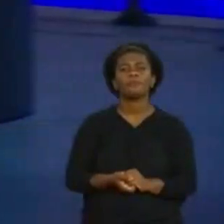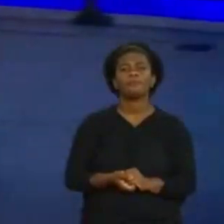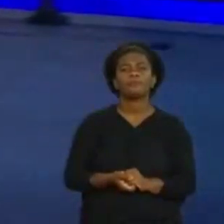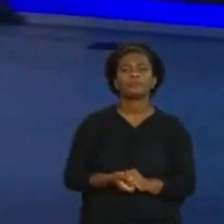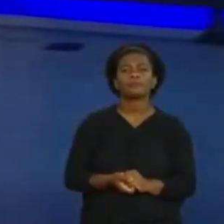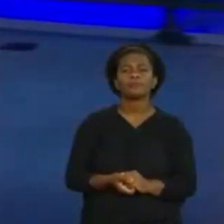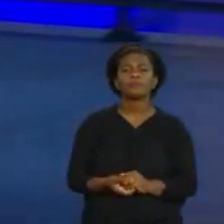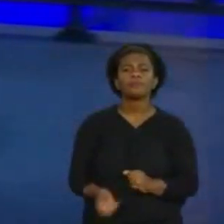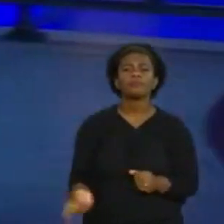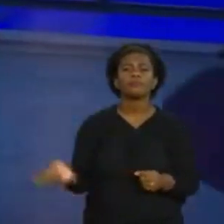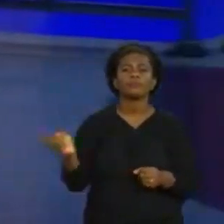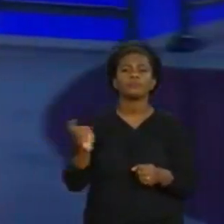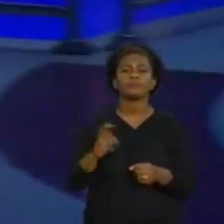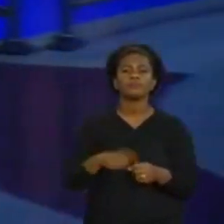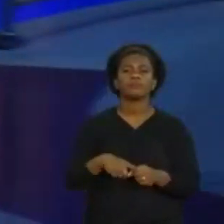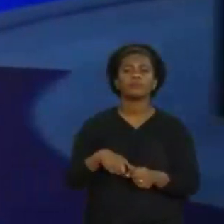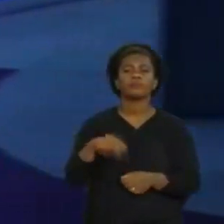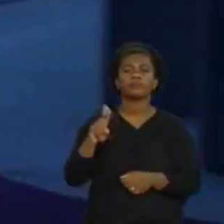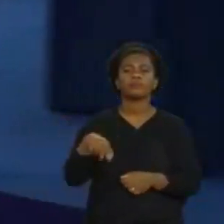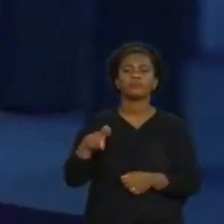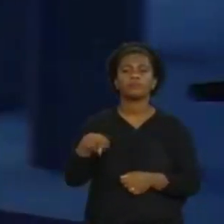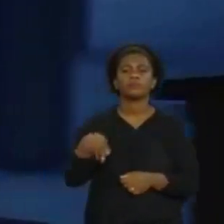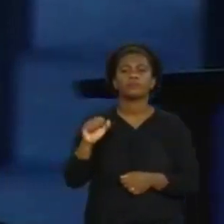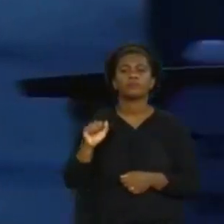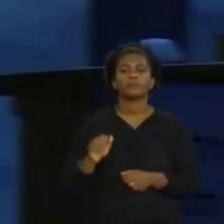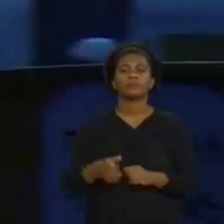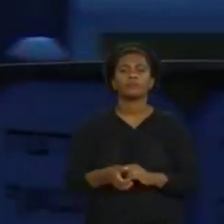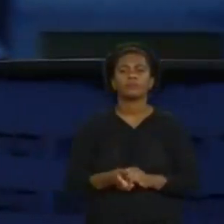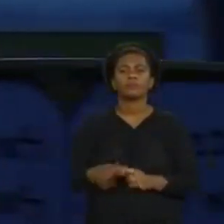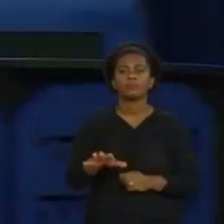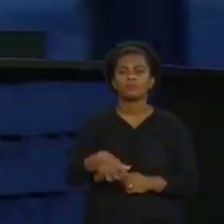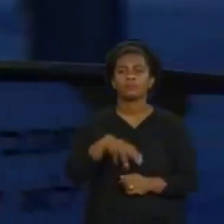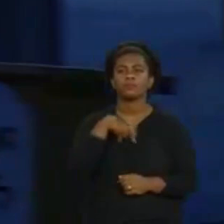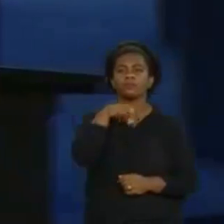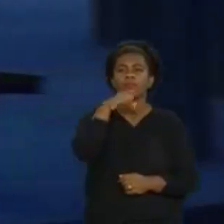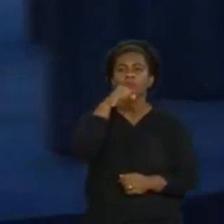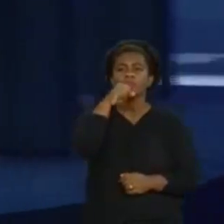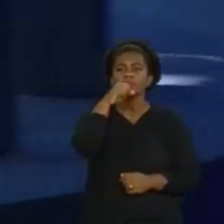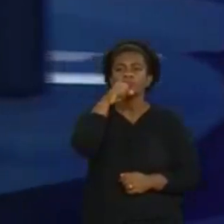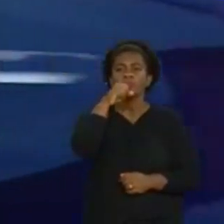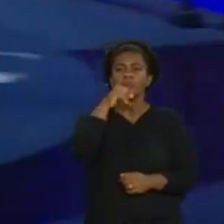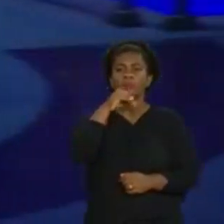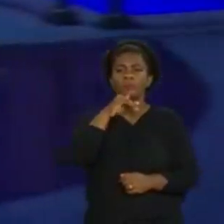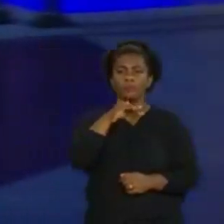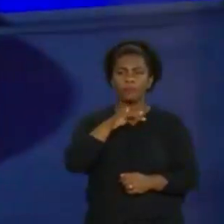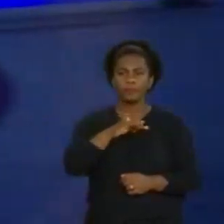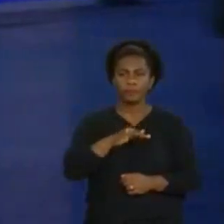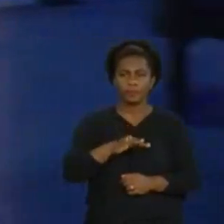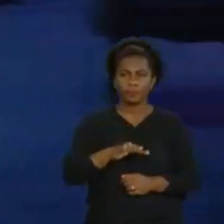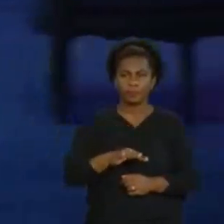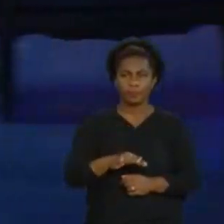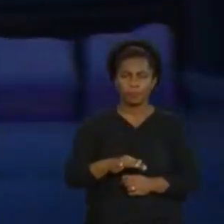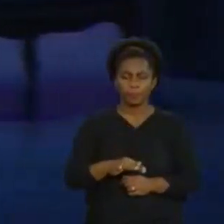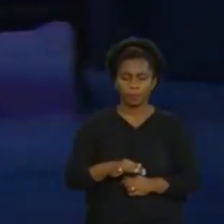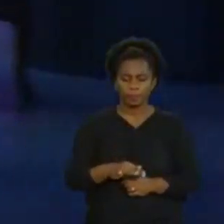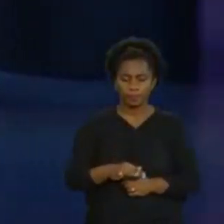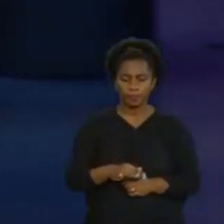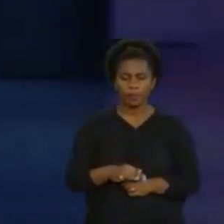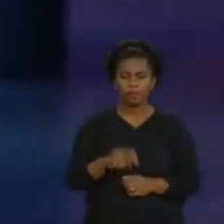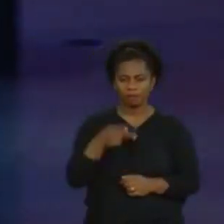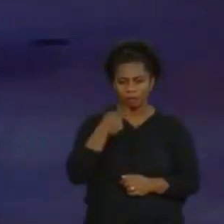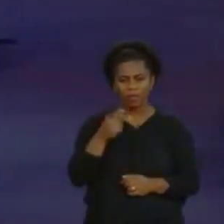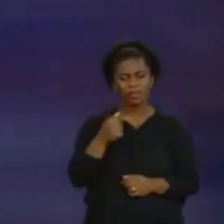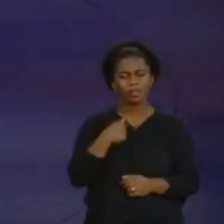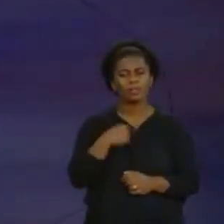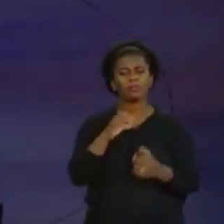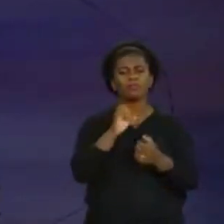e não volte, nunca mais. Respira fundo, diga: eu estou livre. Estenda